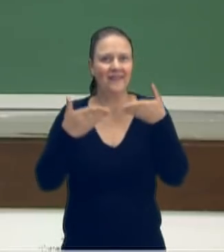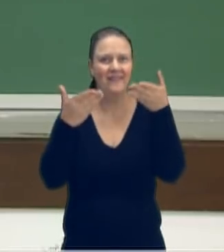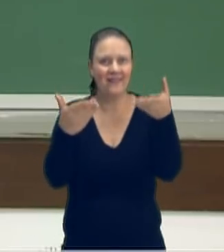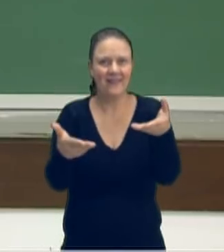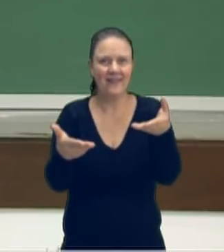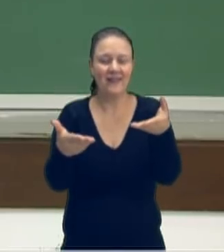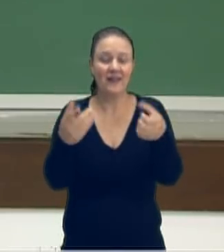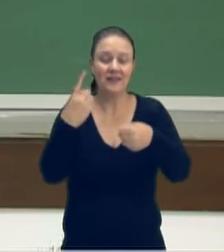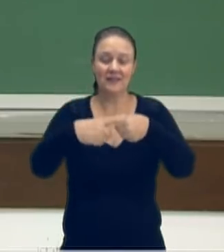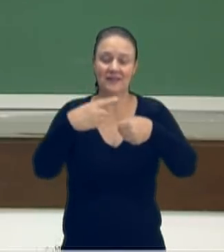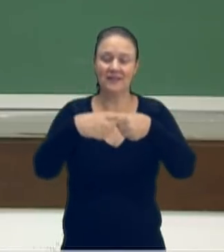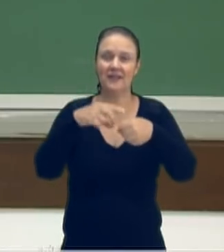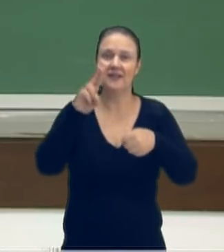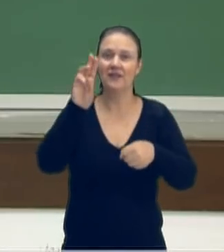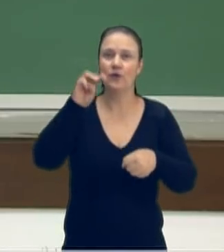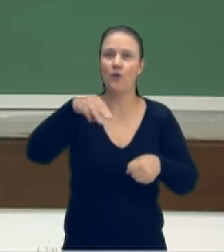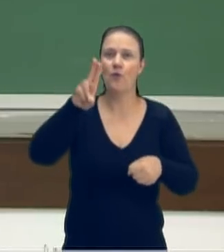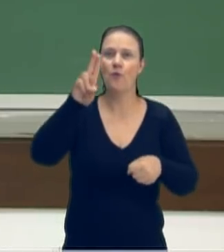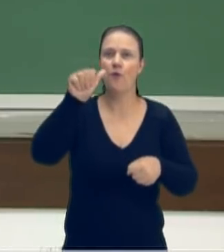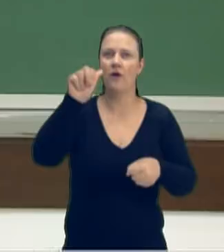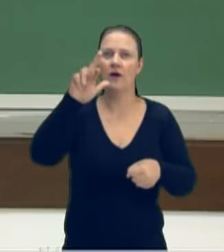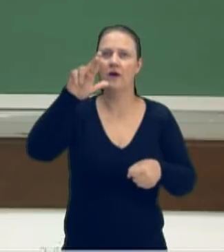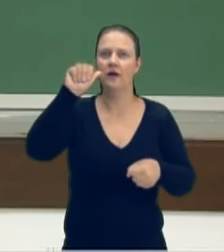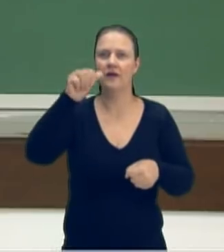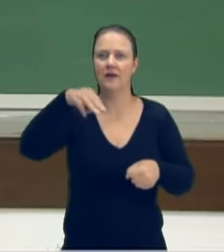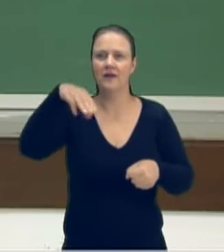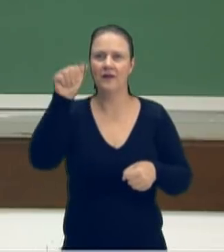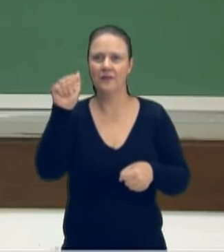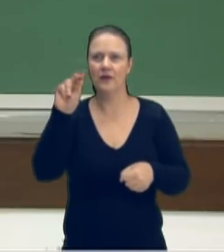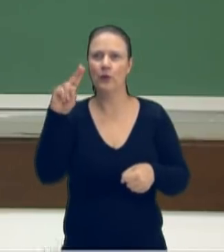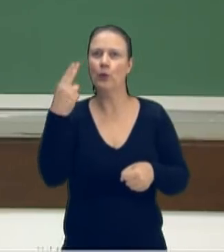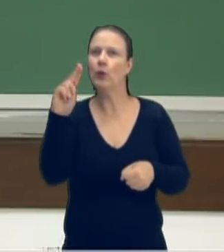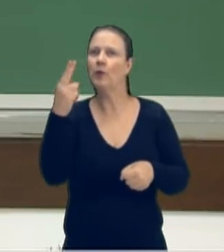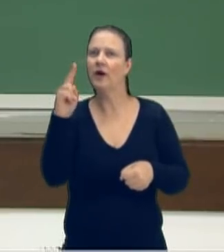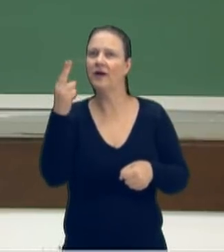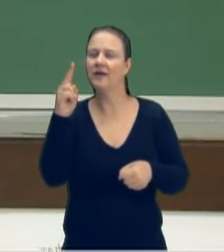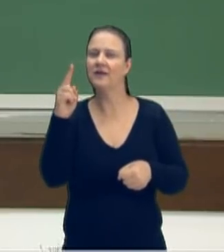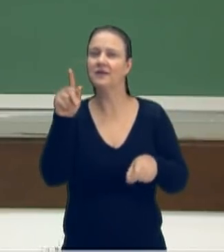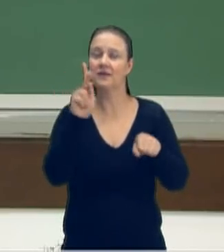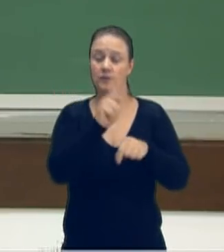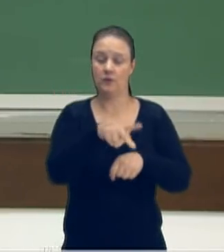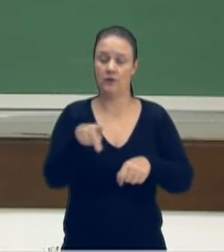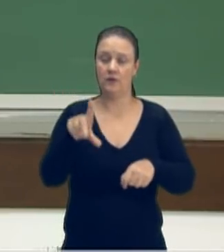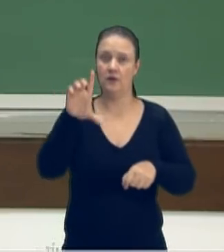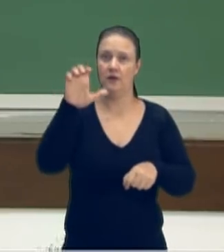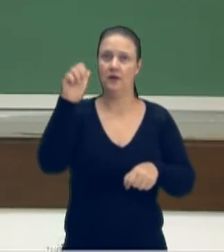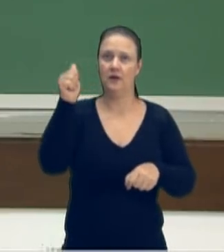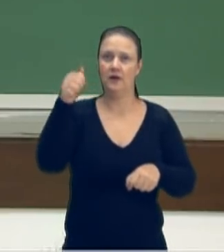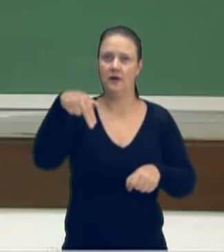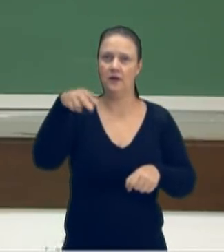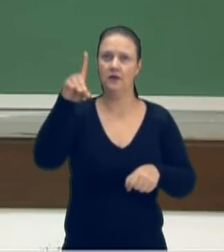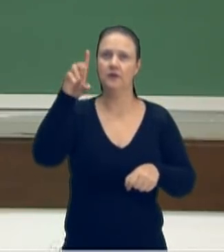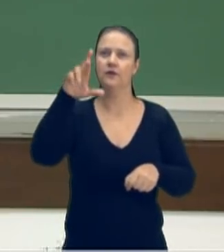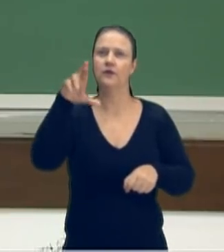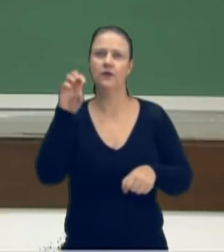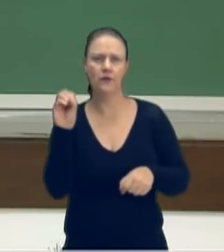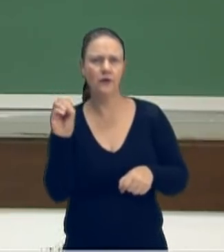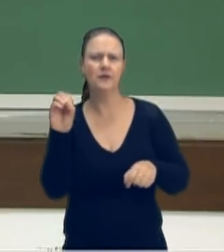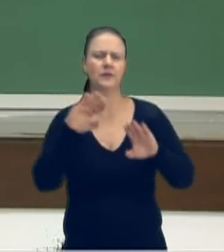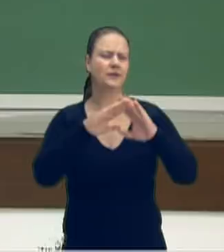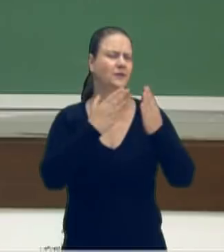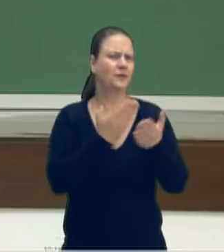de Umuarama, professor Roberto, mandar um abração para o professor Leandro, do Colégio Manuel da Nóbrega, e